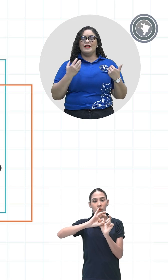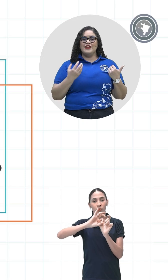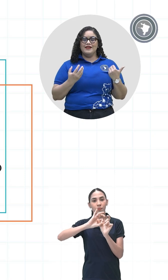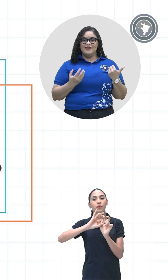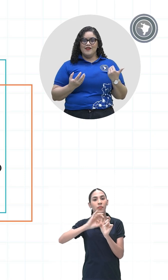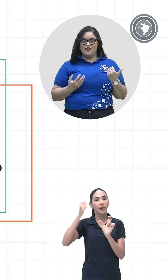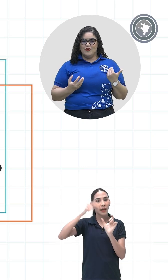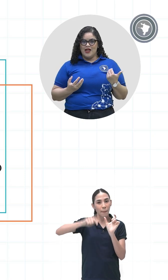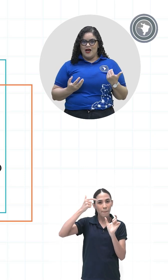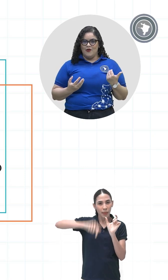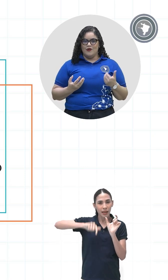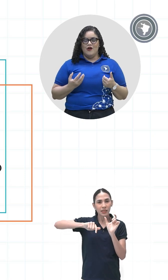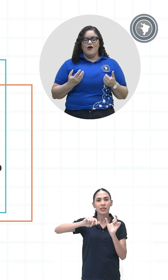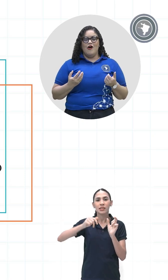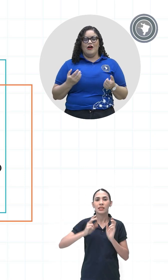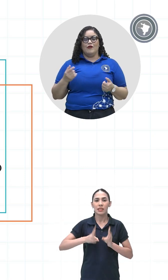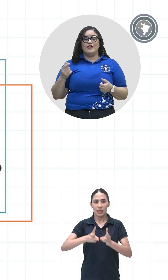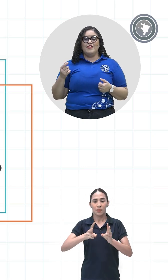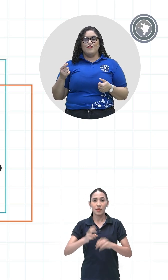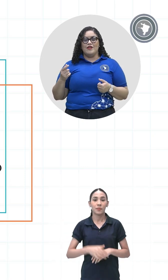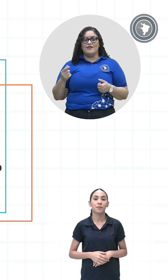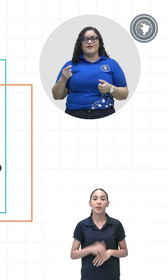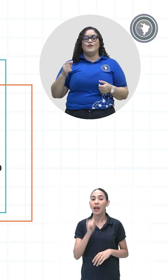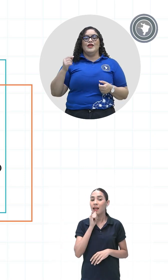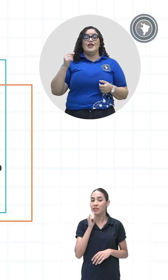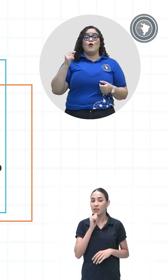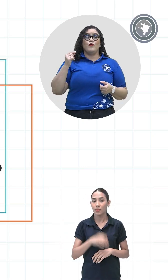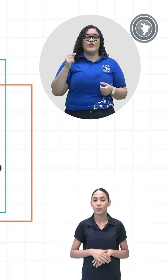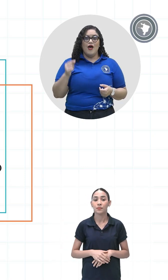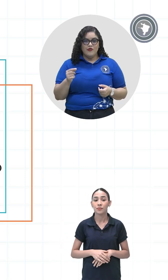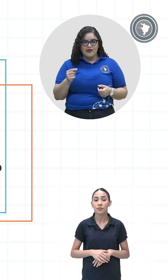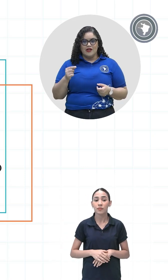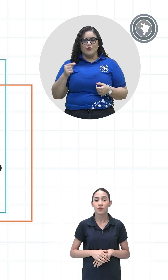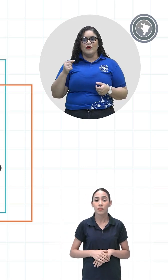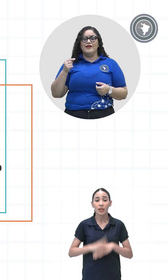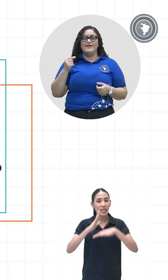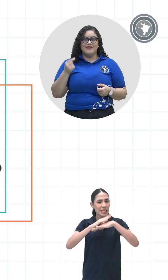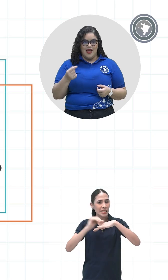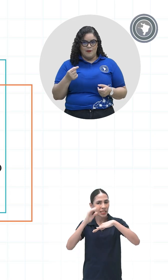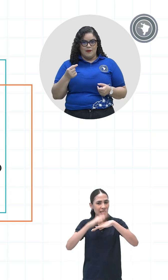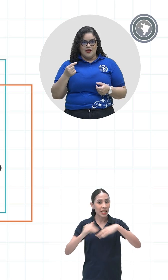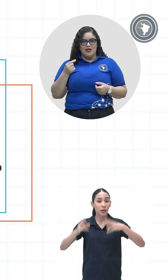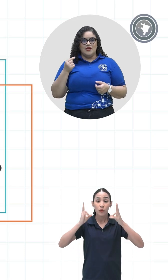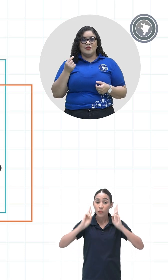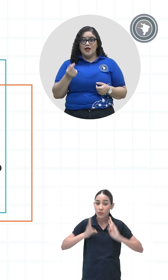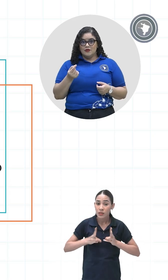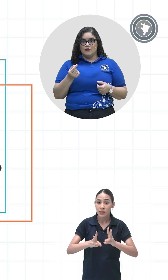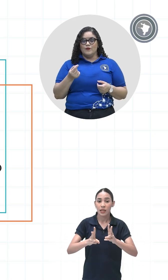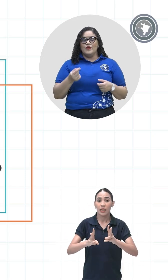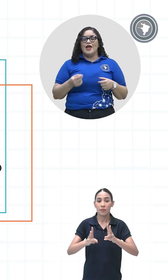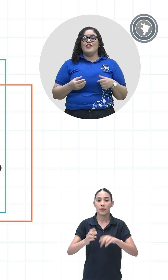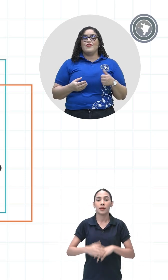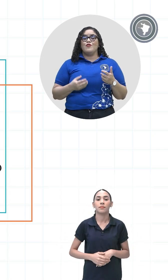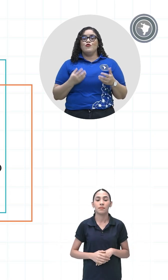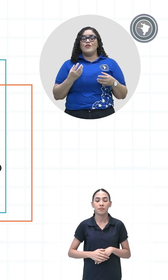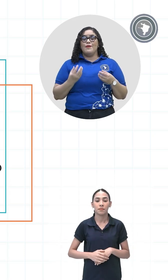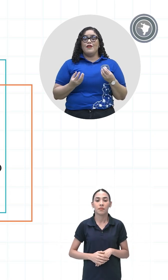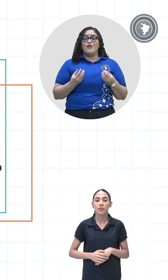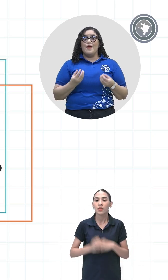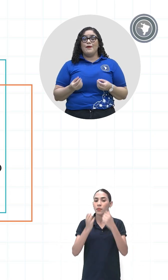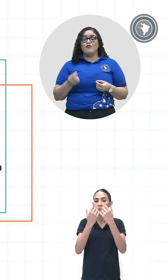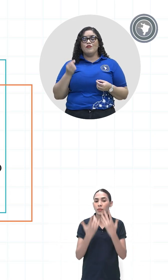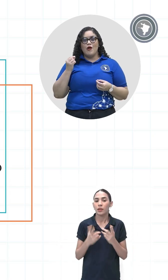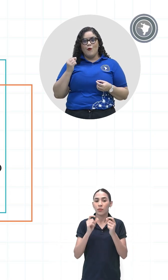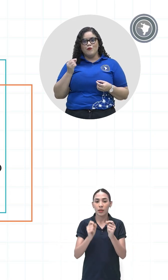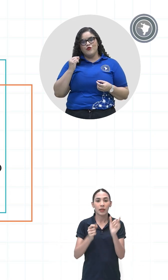de maneira intencional. Ora, quando ele diz, e com tal zelo, e sempre, e tanto, ele está